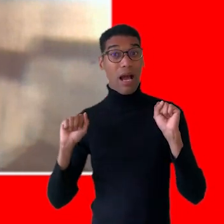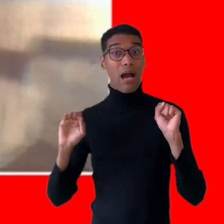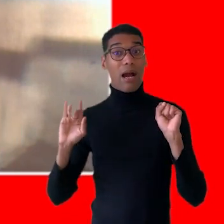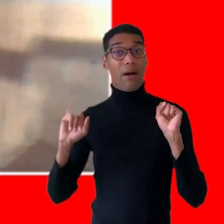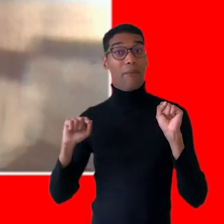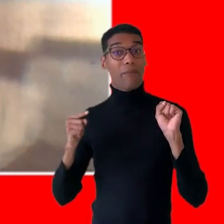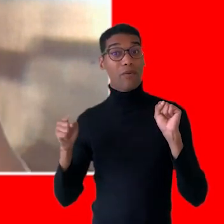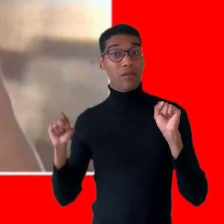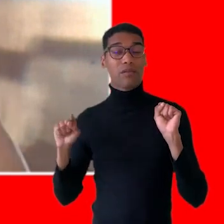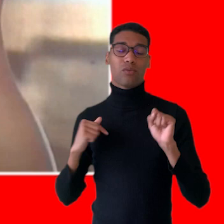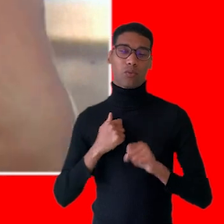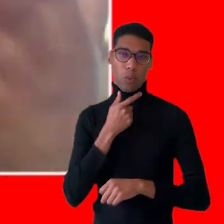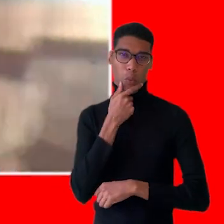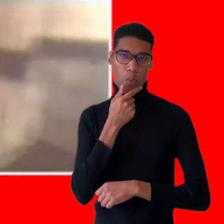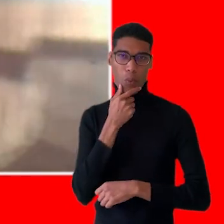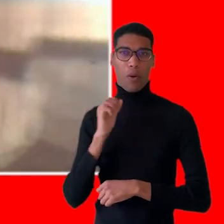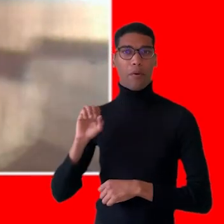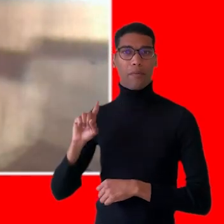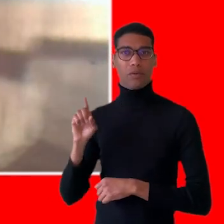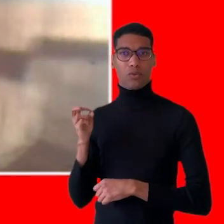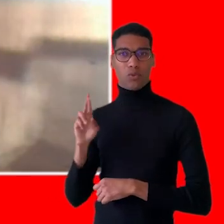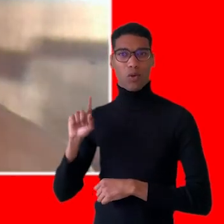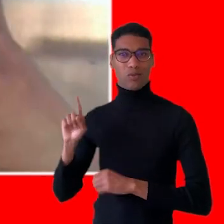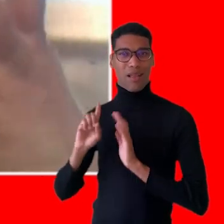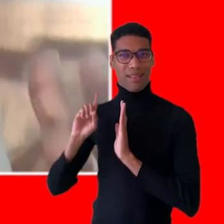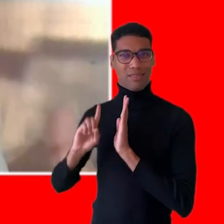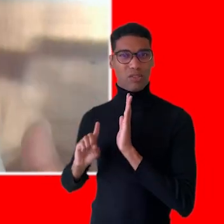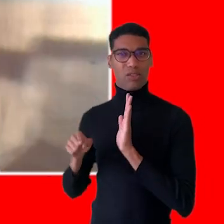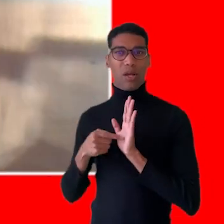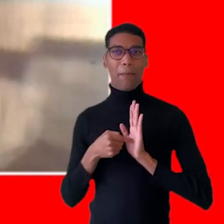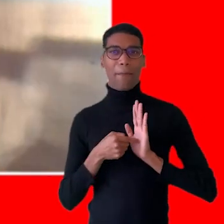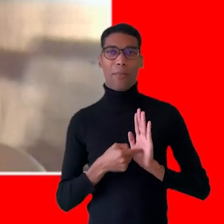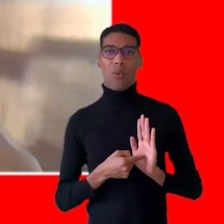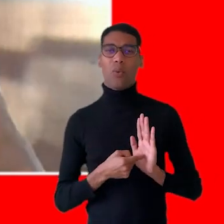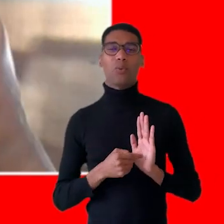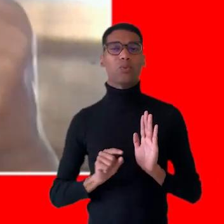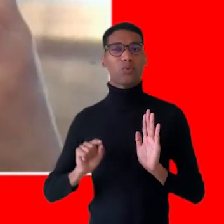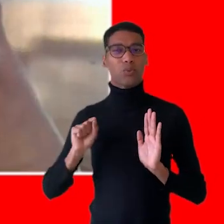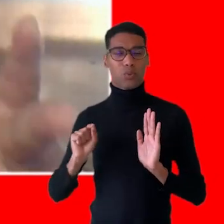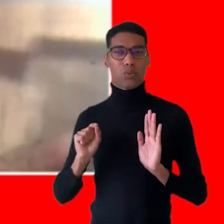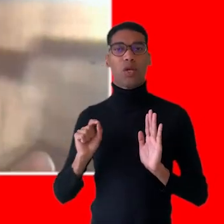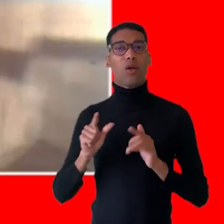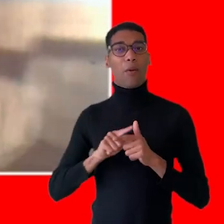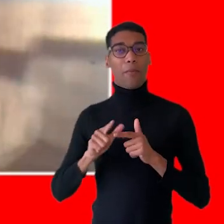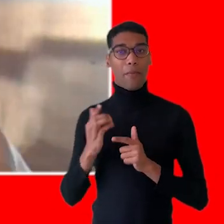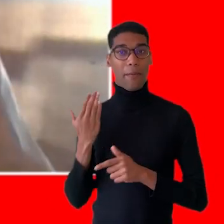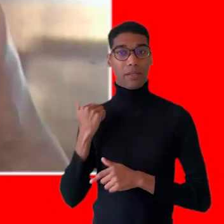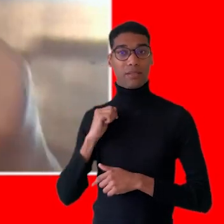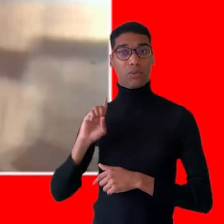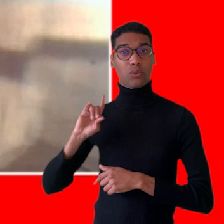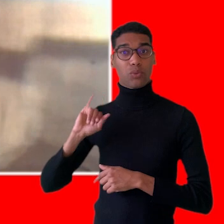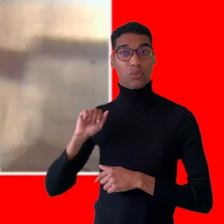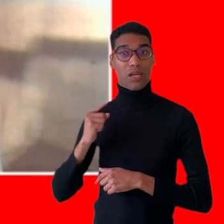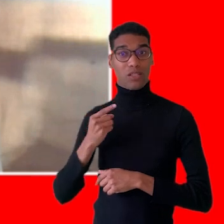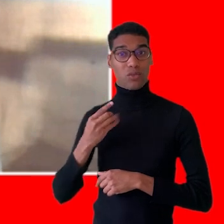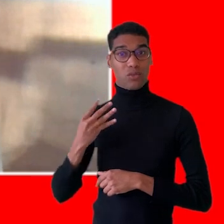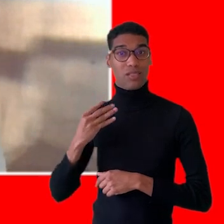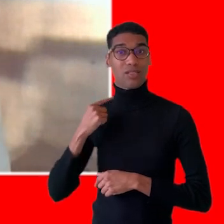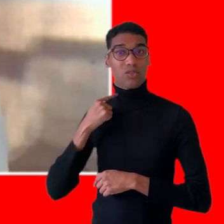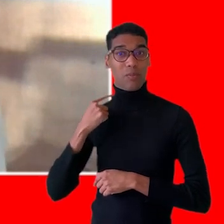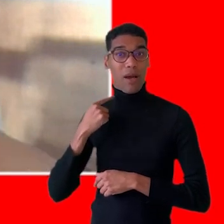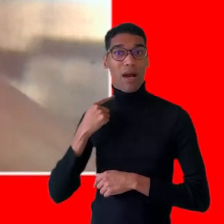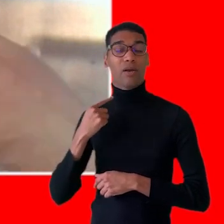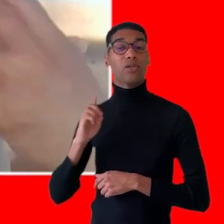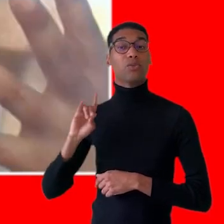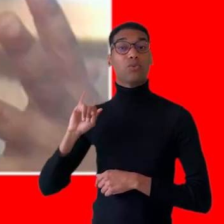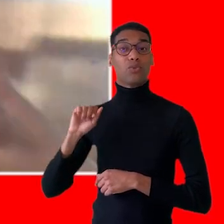um filme em que Zosimo é o diretor, ele problematiza também a situação do 14 de maio, do dia